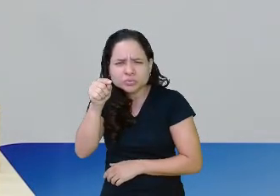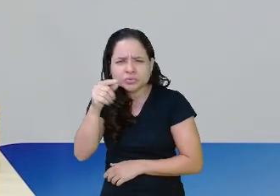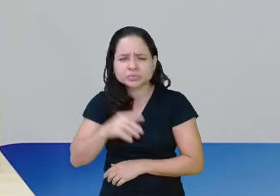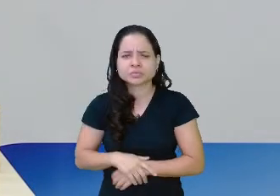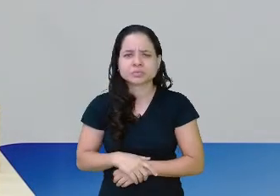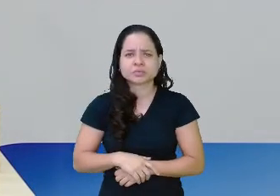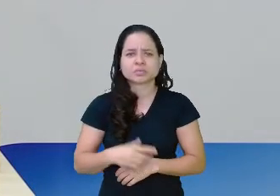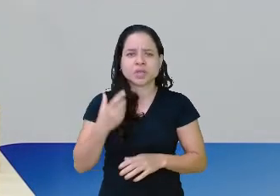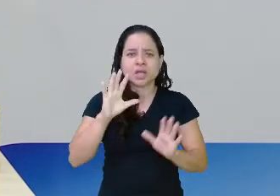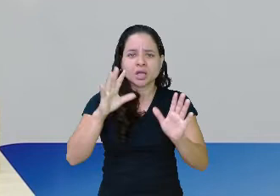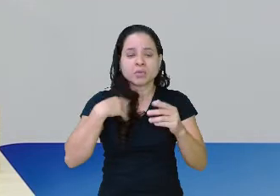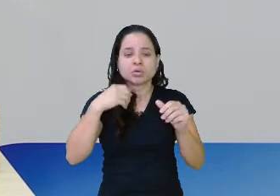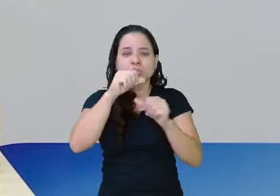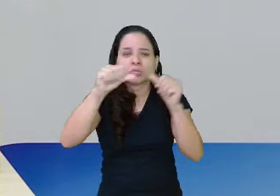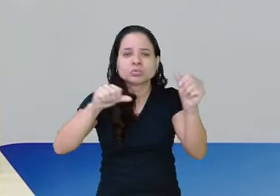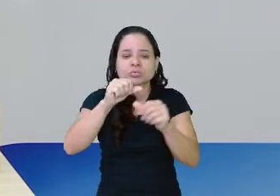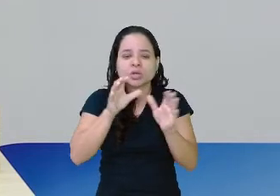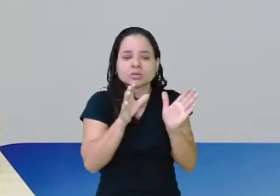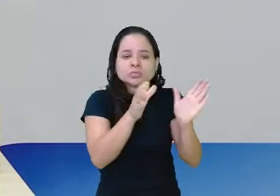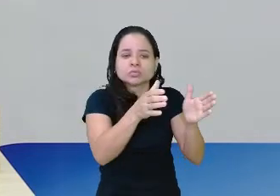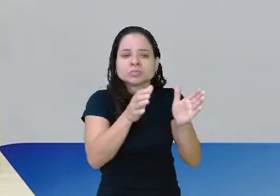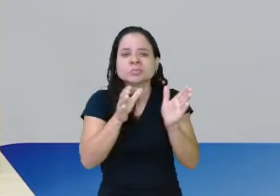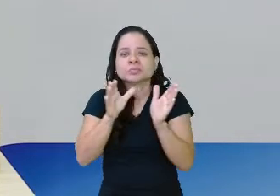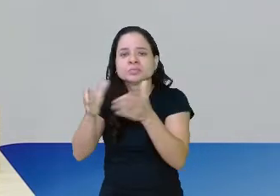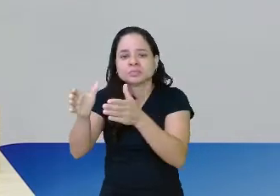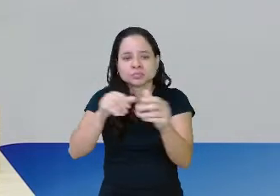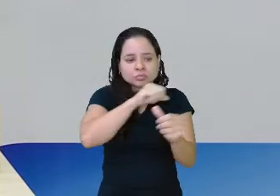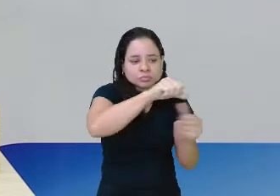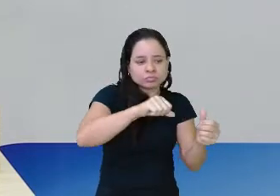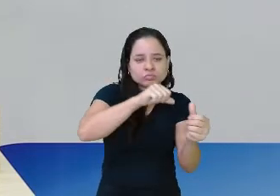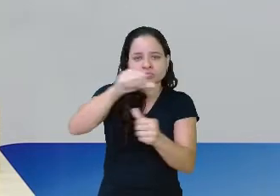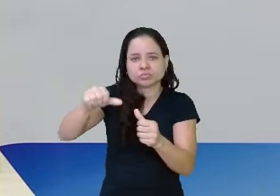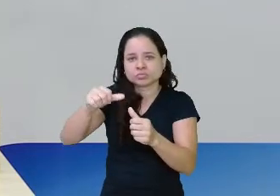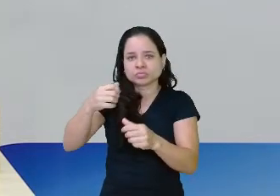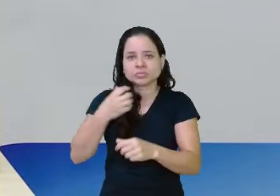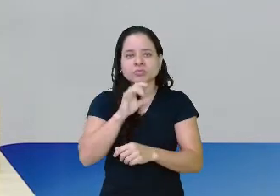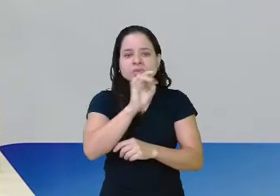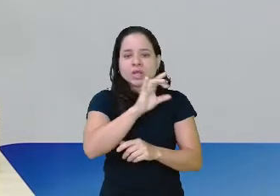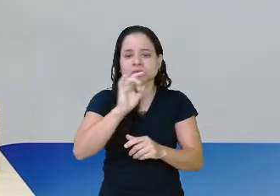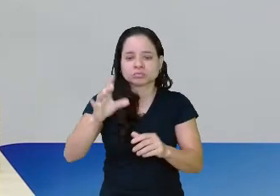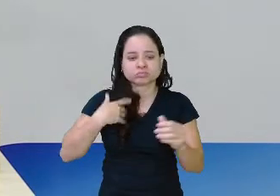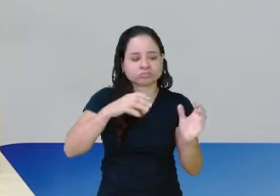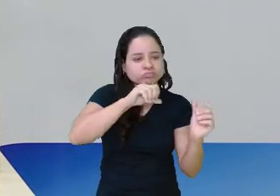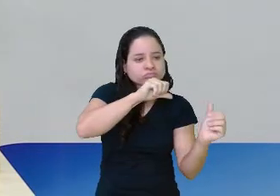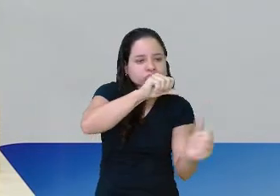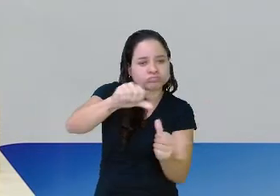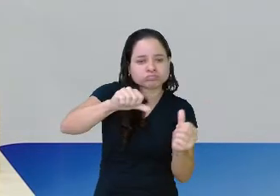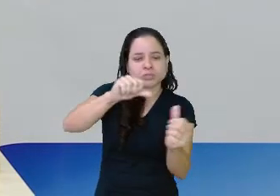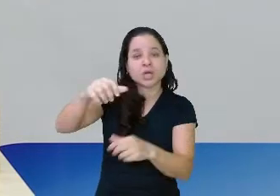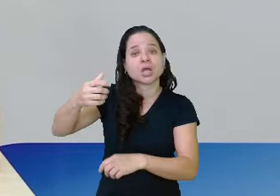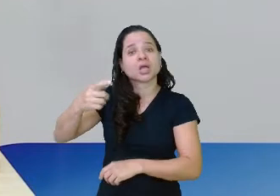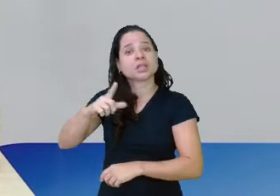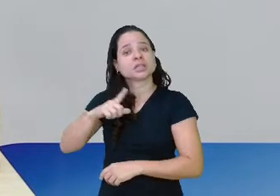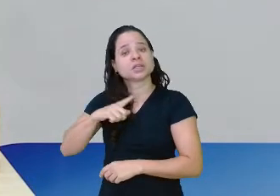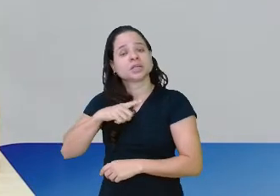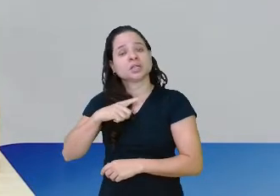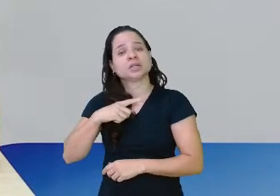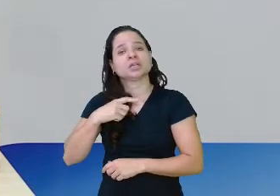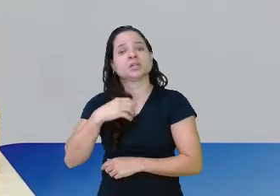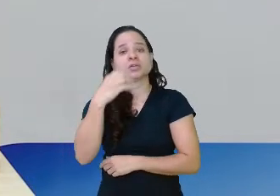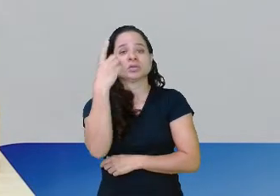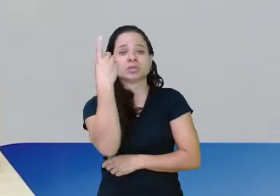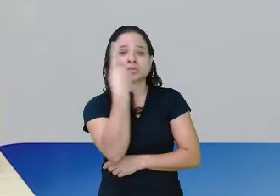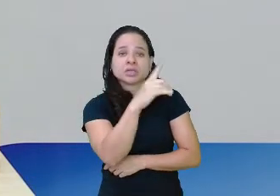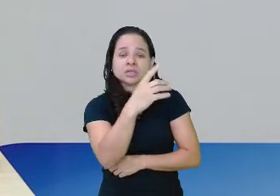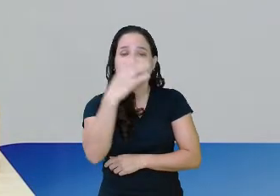mudando de classe. A cada 3 ordens eu mudo de classe. Eu tenho unidade,